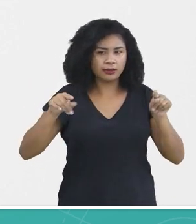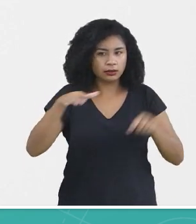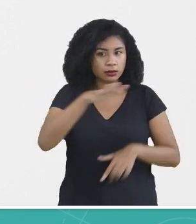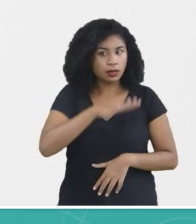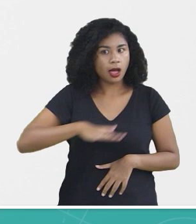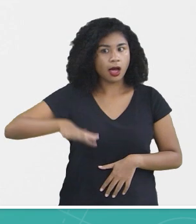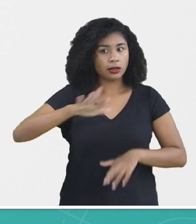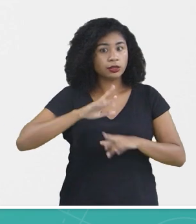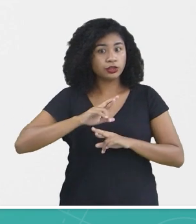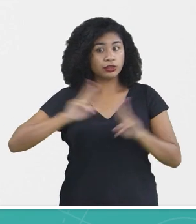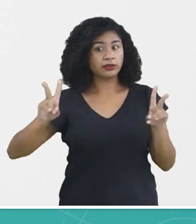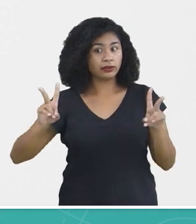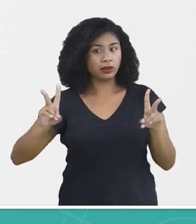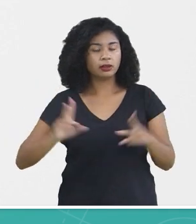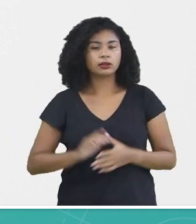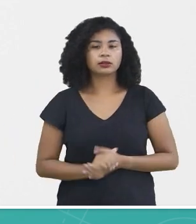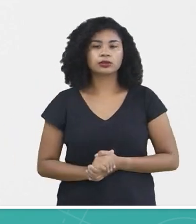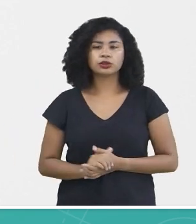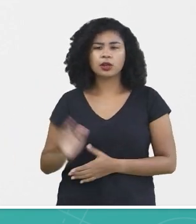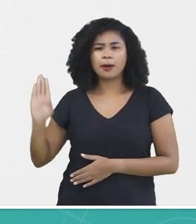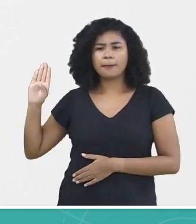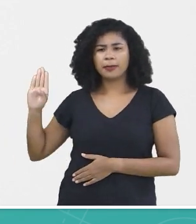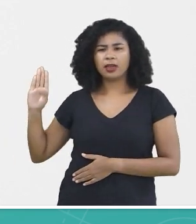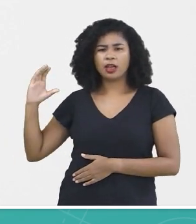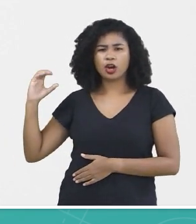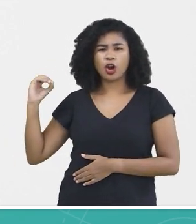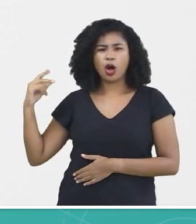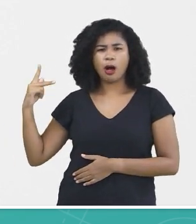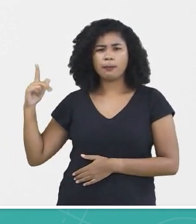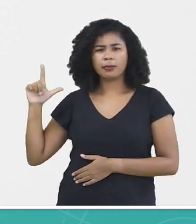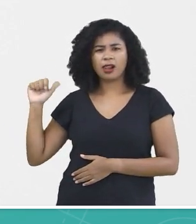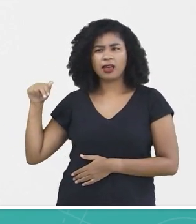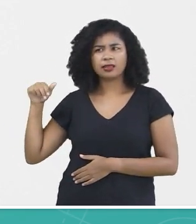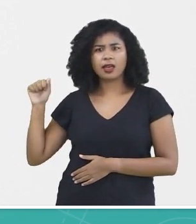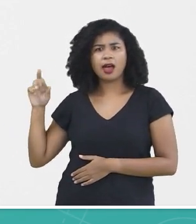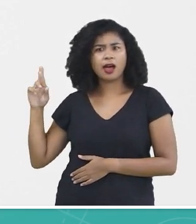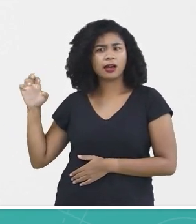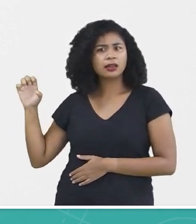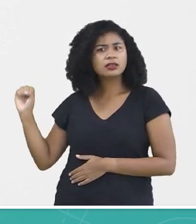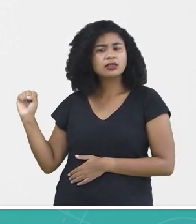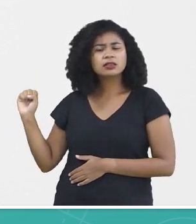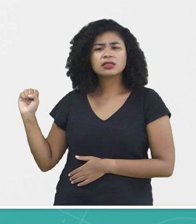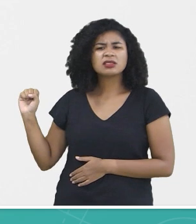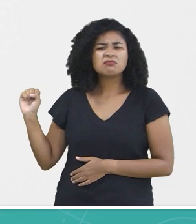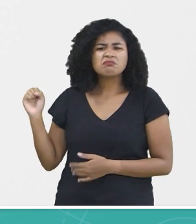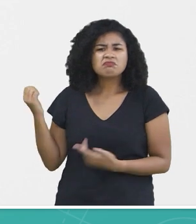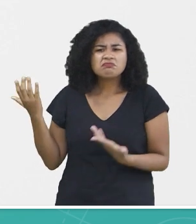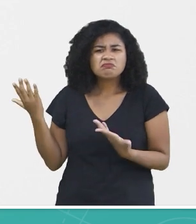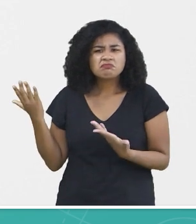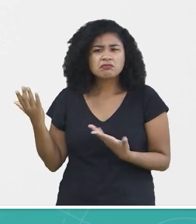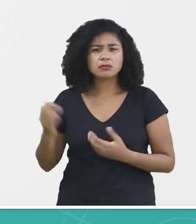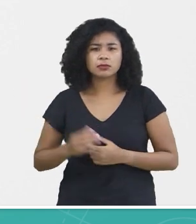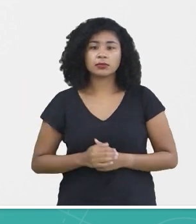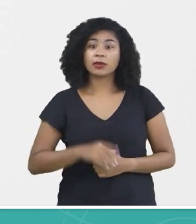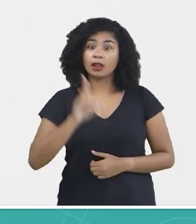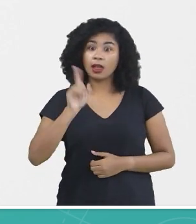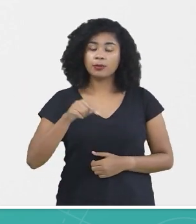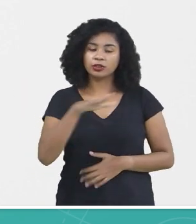B, retas coplanares. Por que a pessoa tem que responder coplanares? Porque elas estão no mesmo